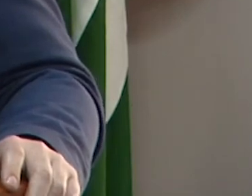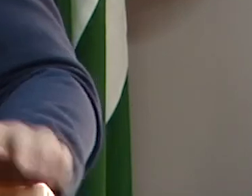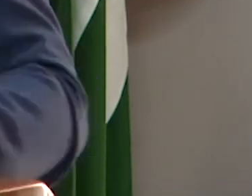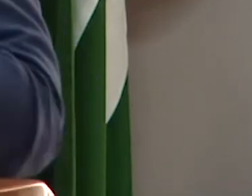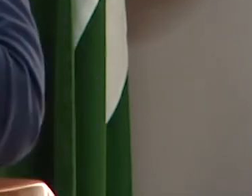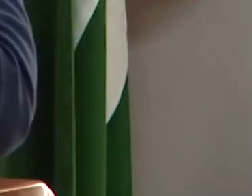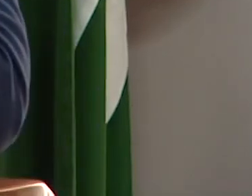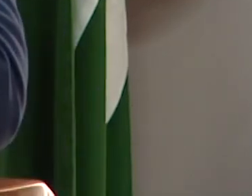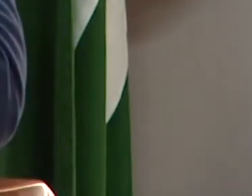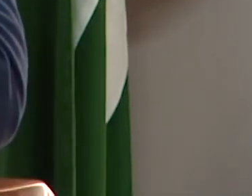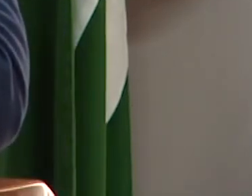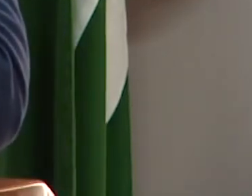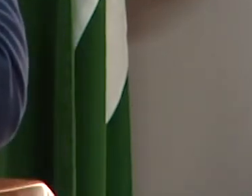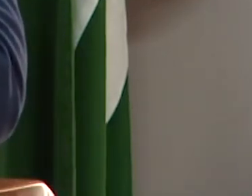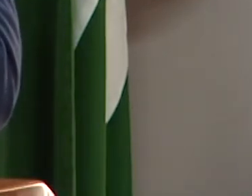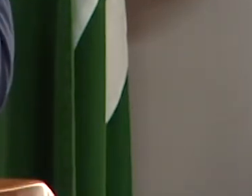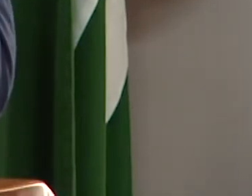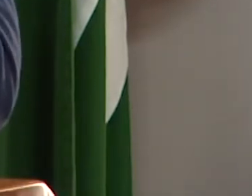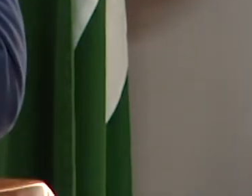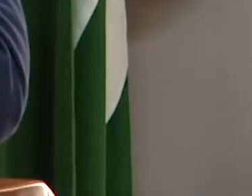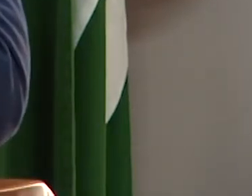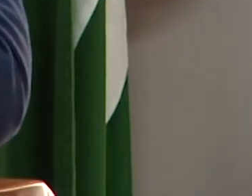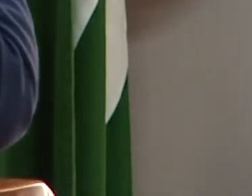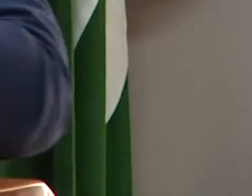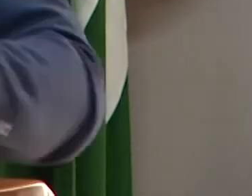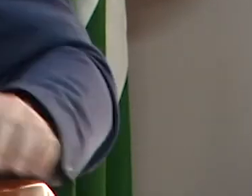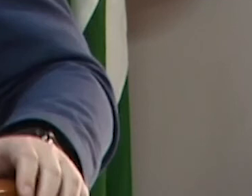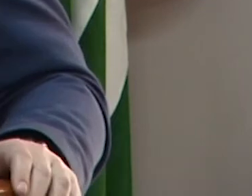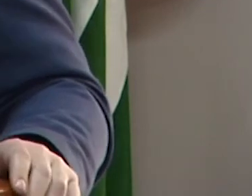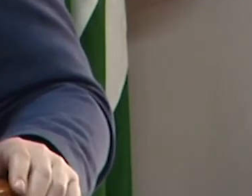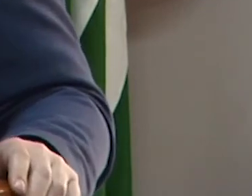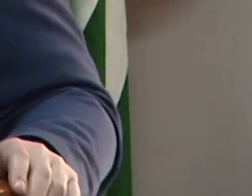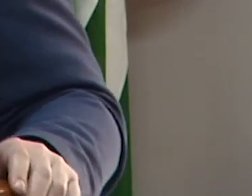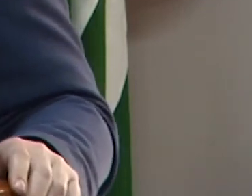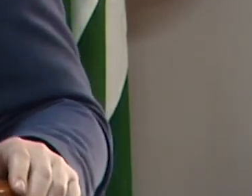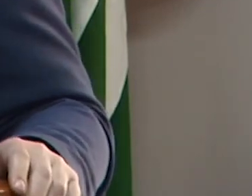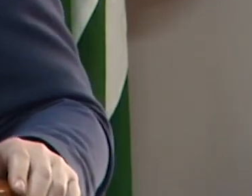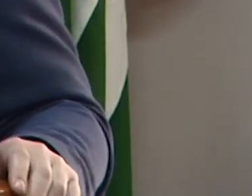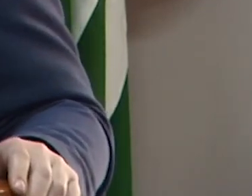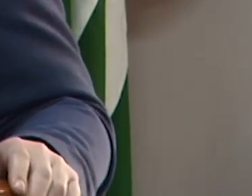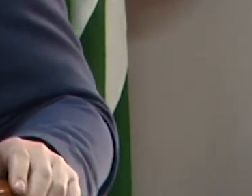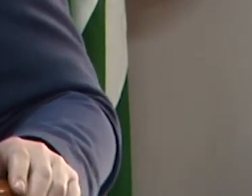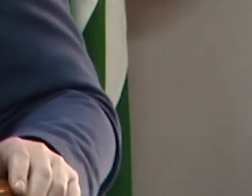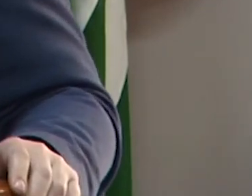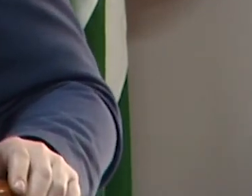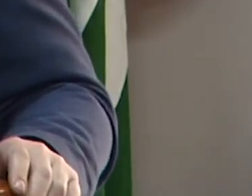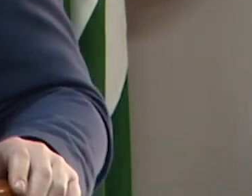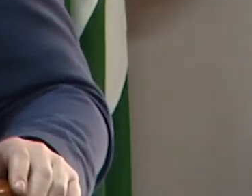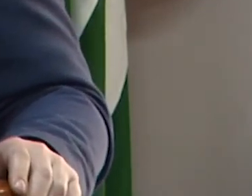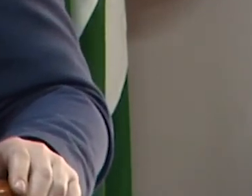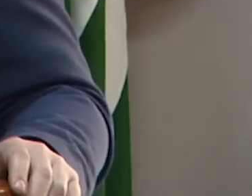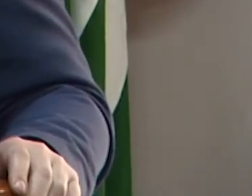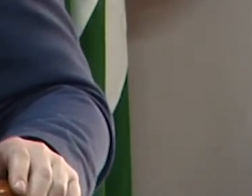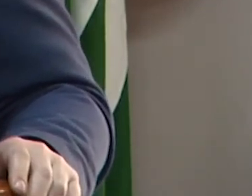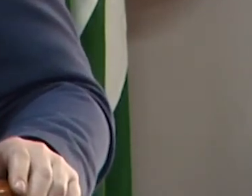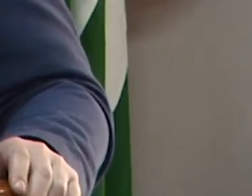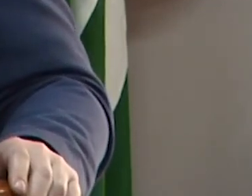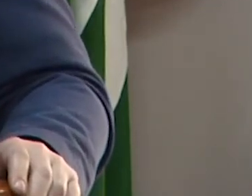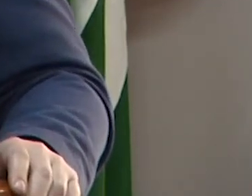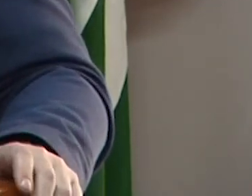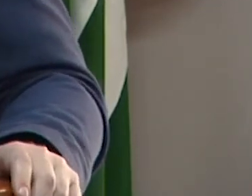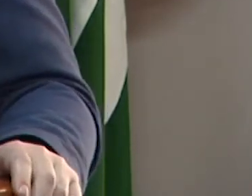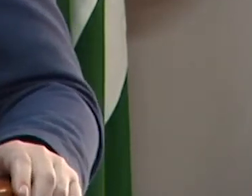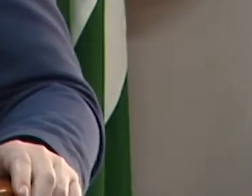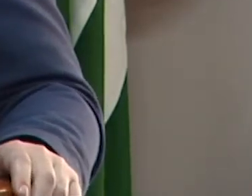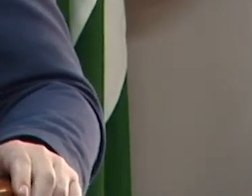A proposta feita por um grupo de investimentos foi desafiadora, mas de grandes perspectivas.